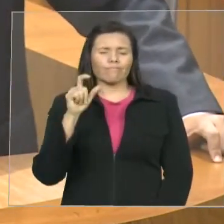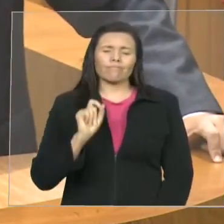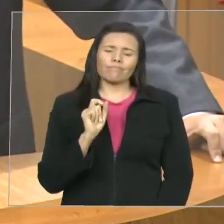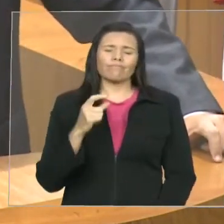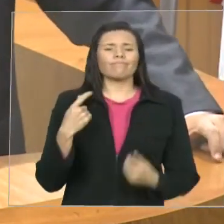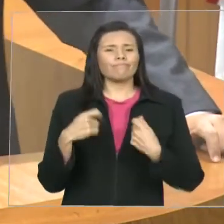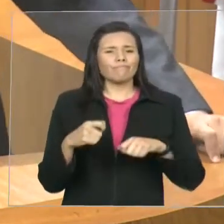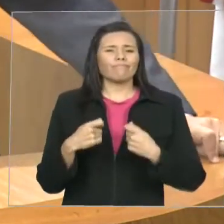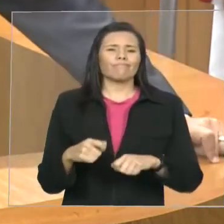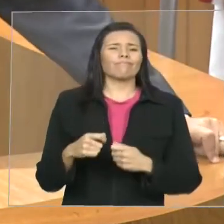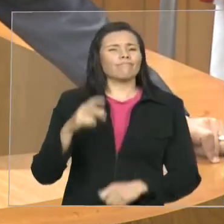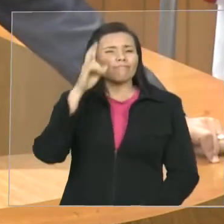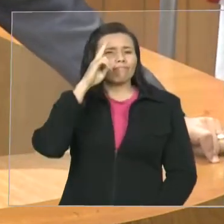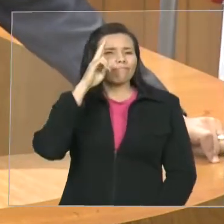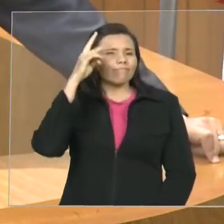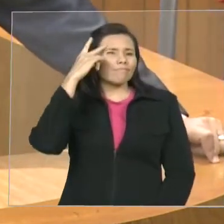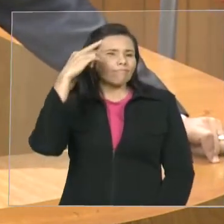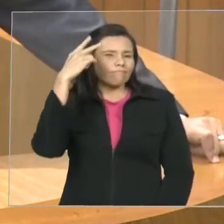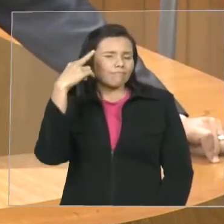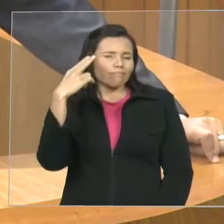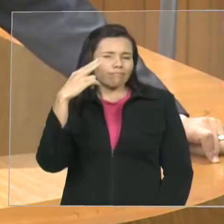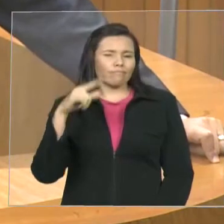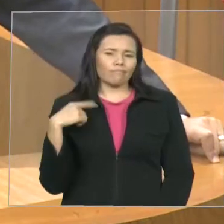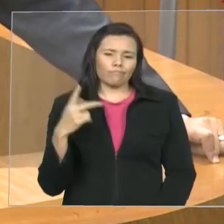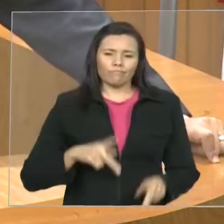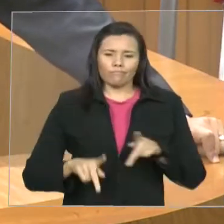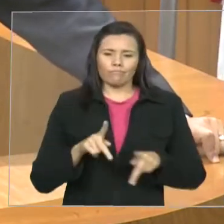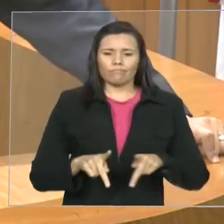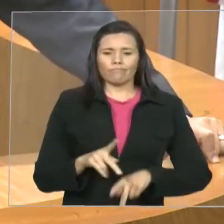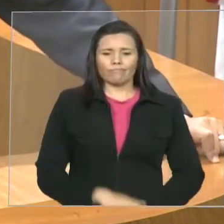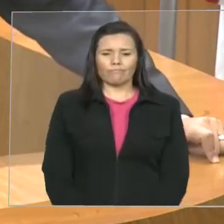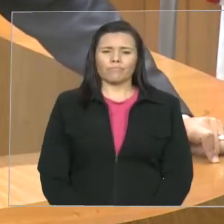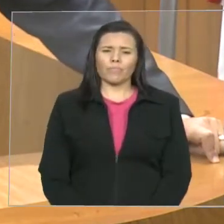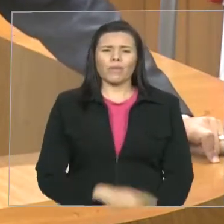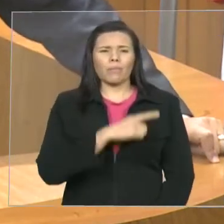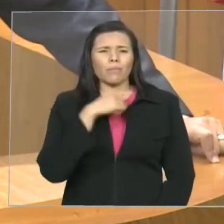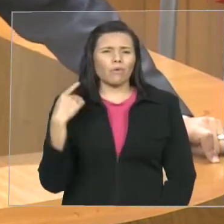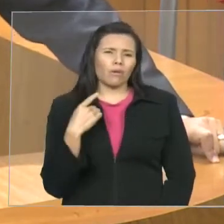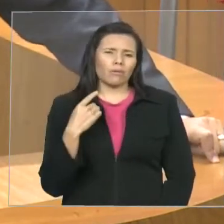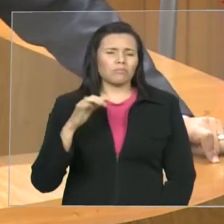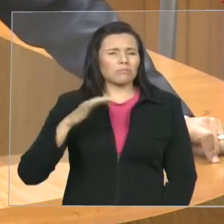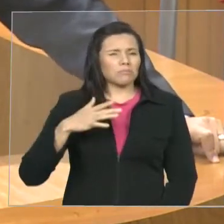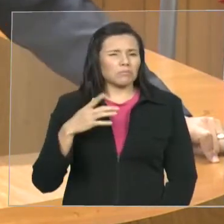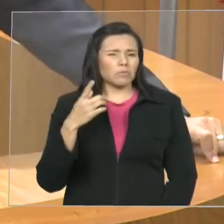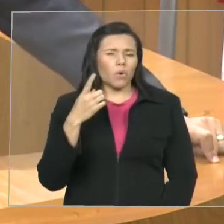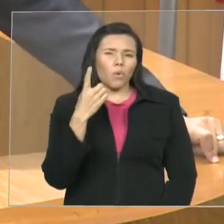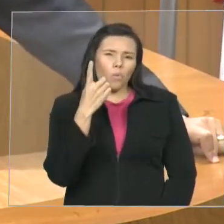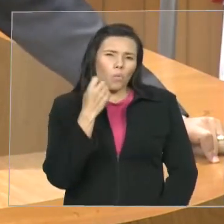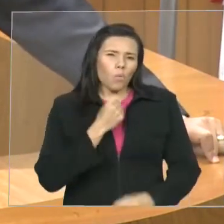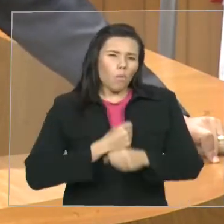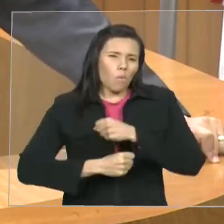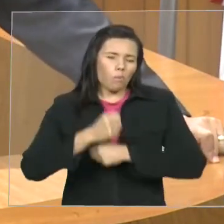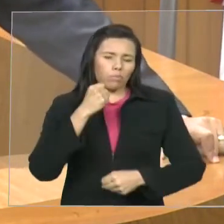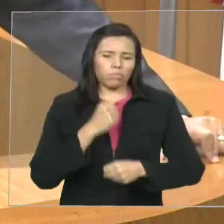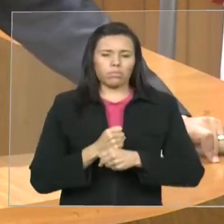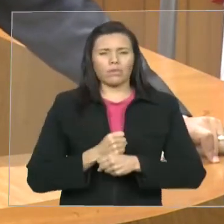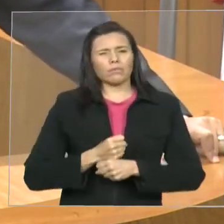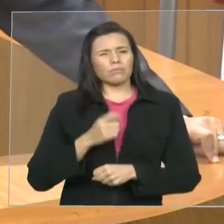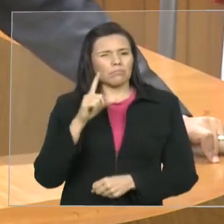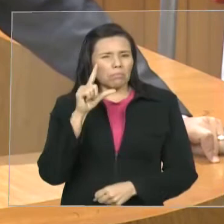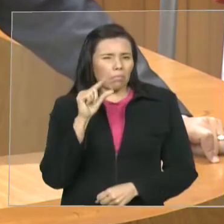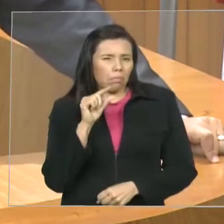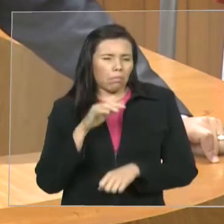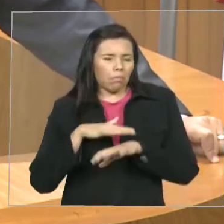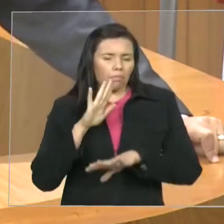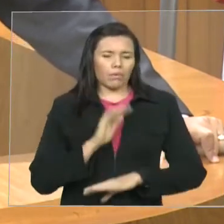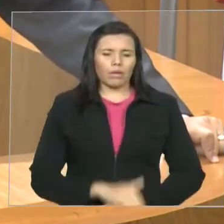ano, não conseguiu ver esse sonho realizado, mas deixou a semente plantada. A exemplo de tantas outras